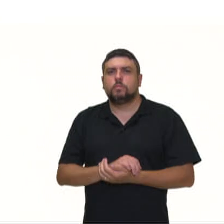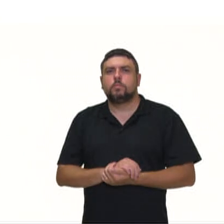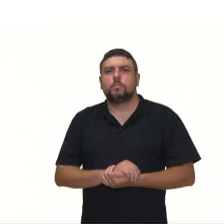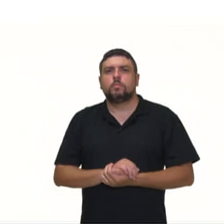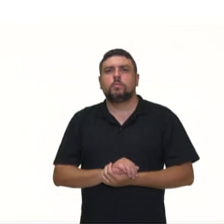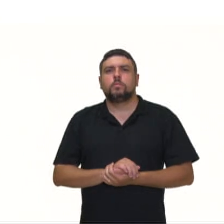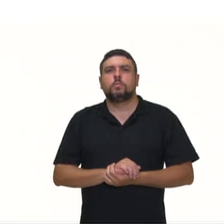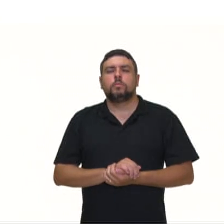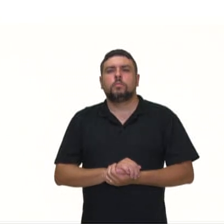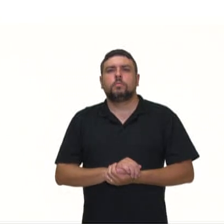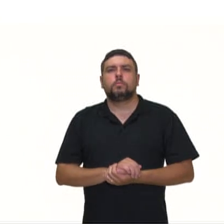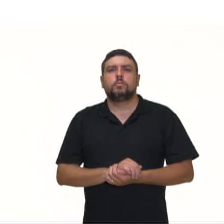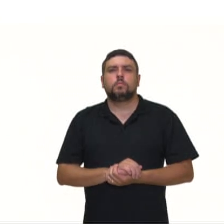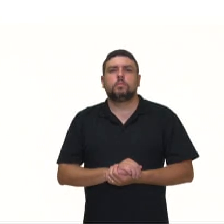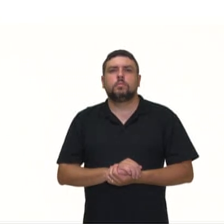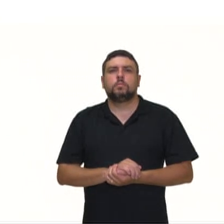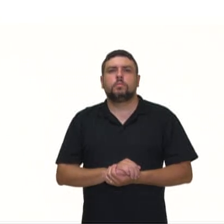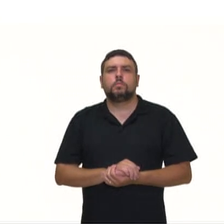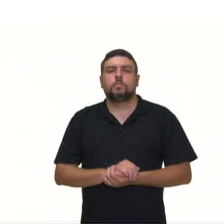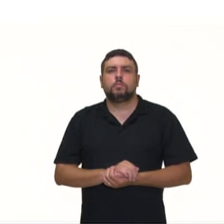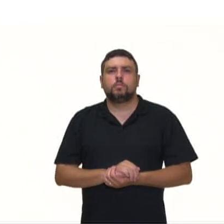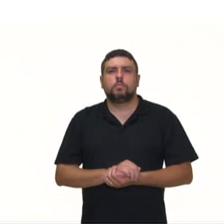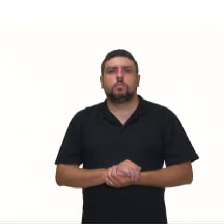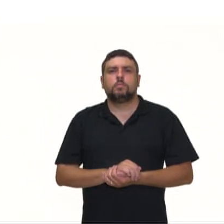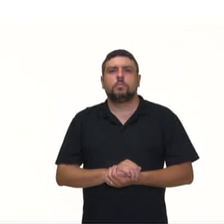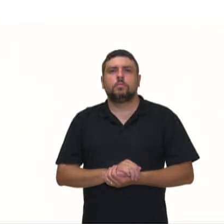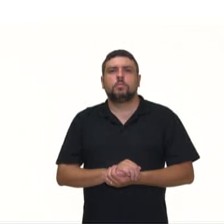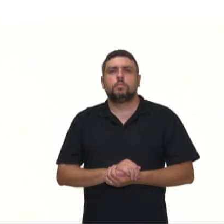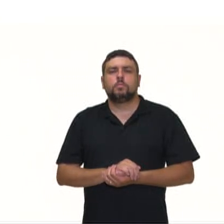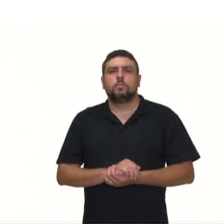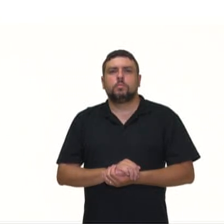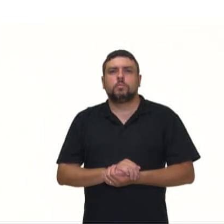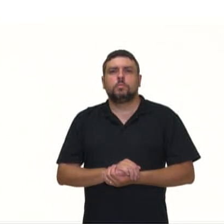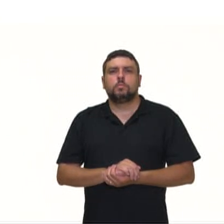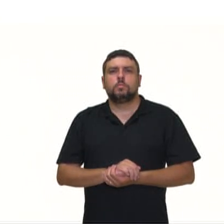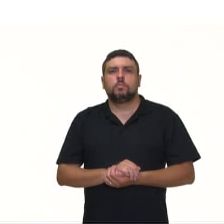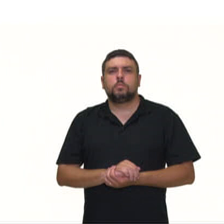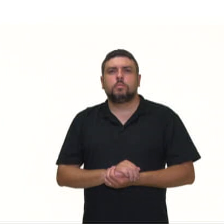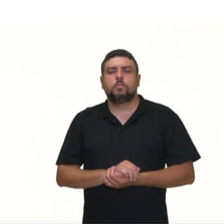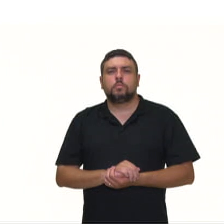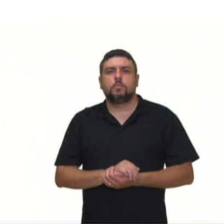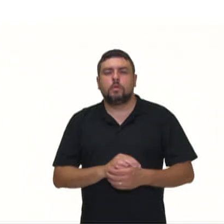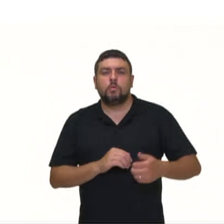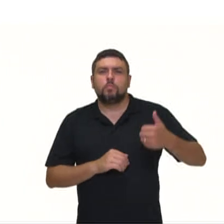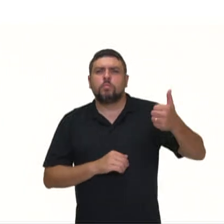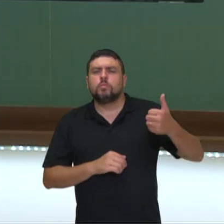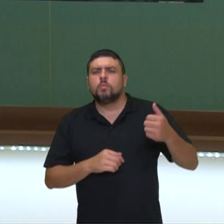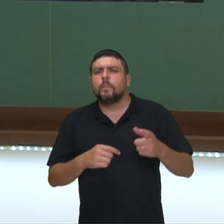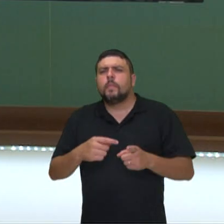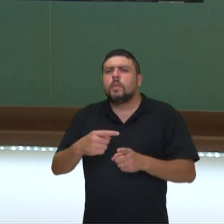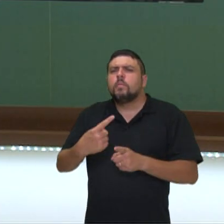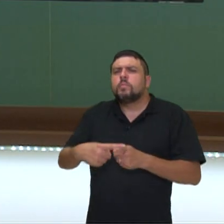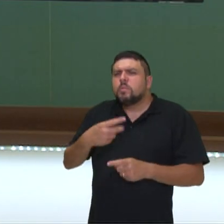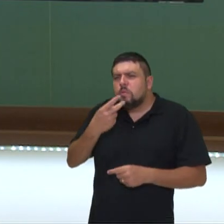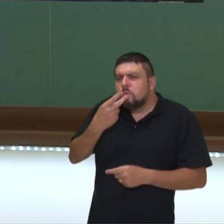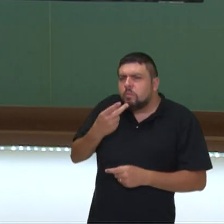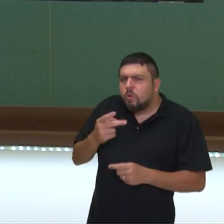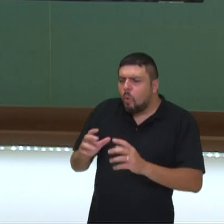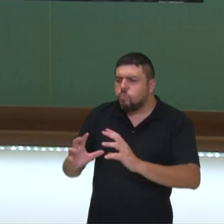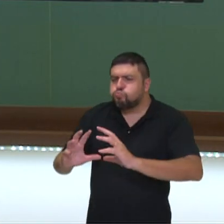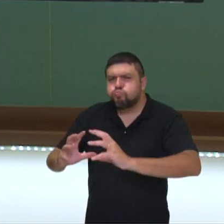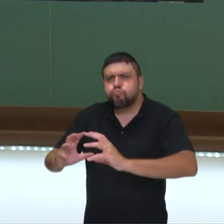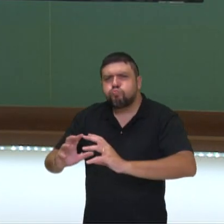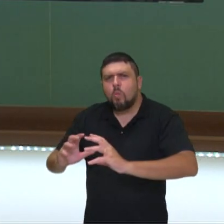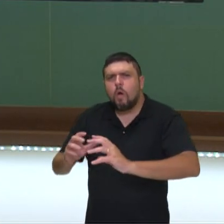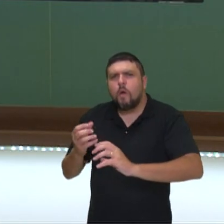1. Why did Alex say that the ball had traveled more than he had? Por que o Alex disse que aquela bola viajou mais do que